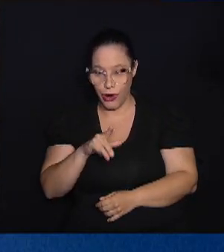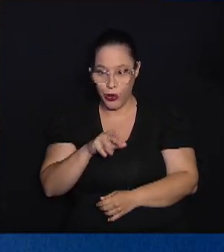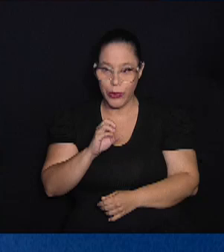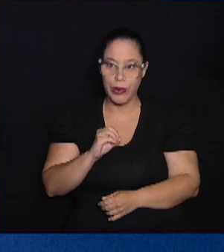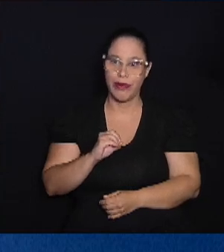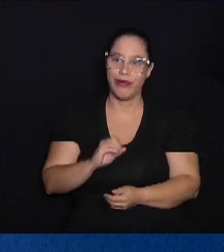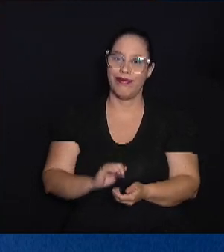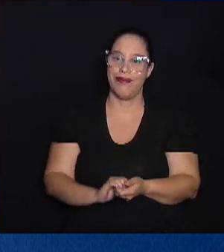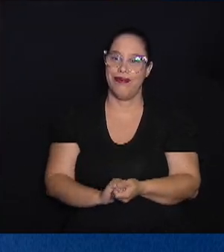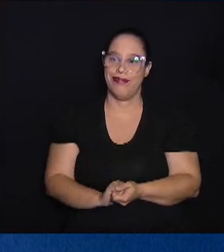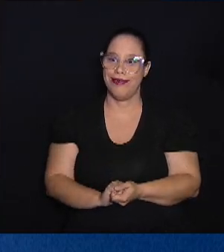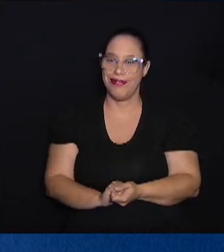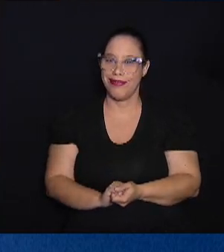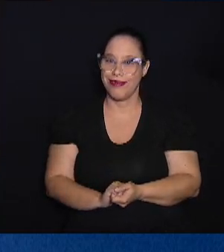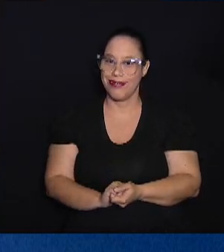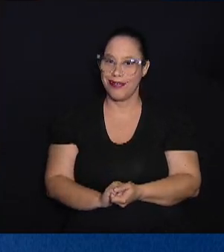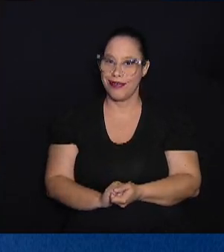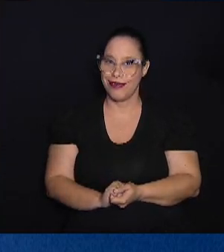Glicério.